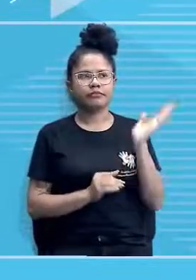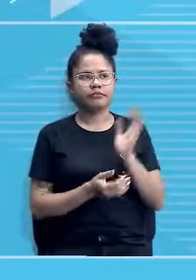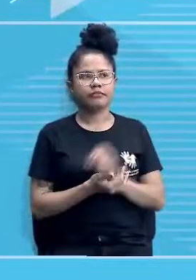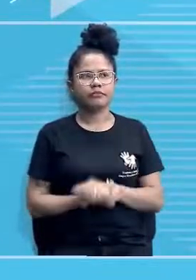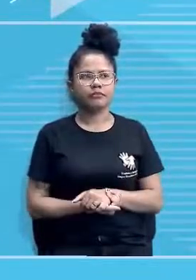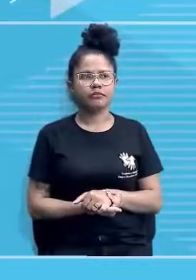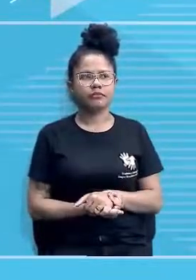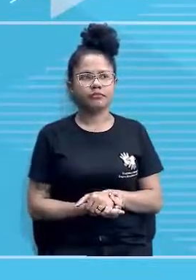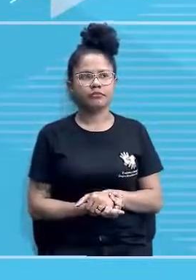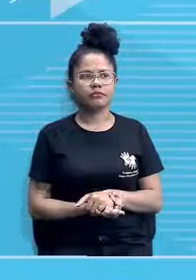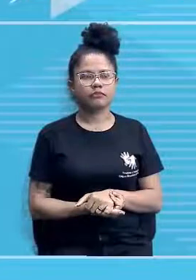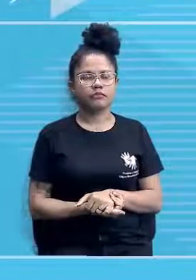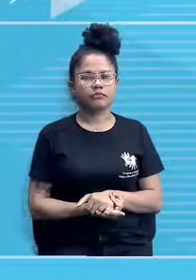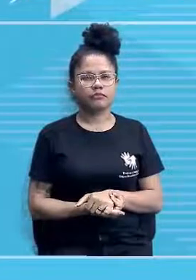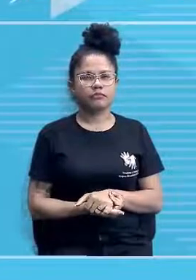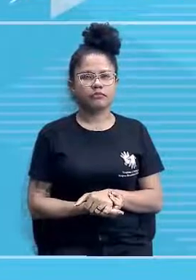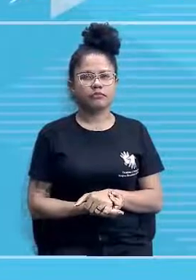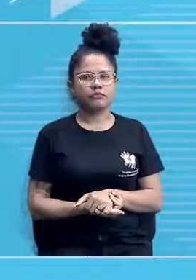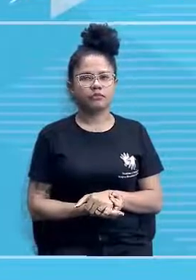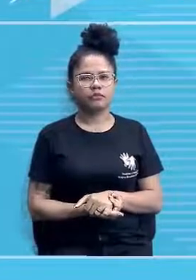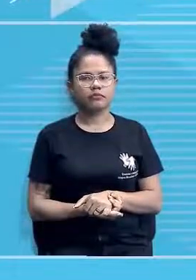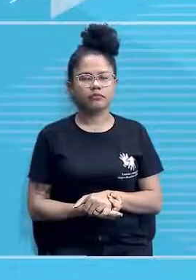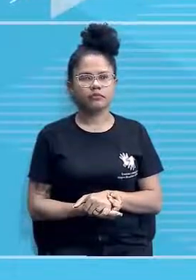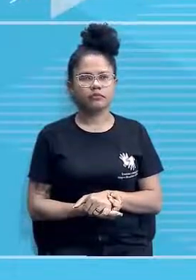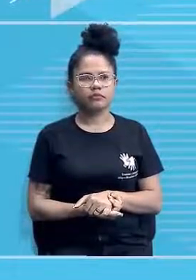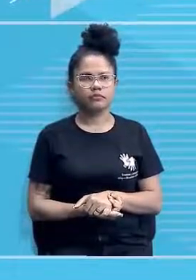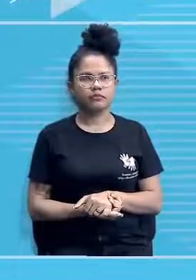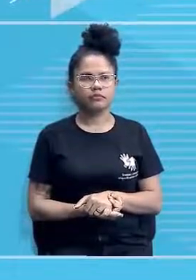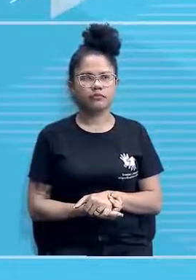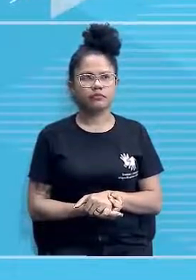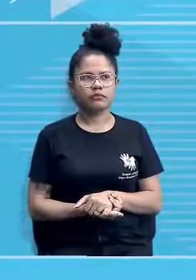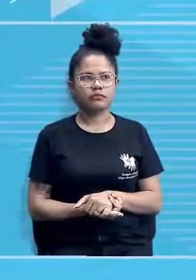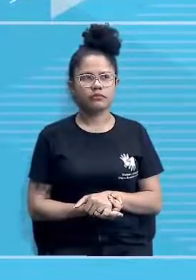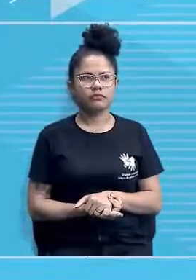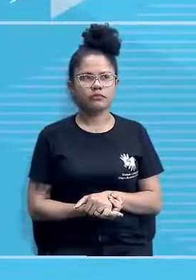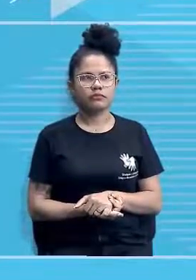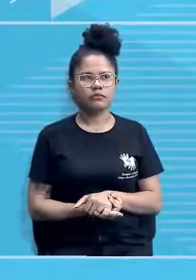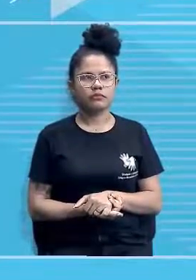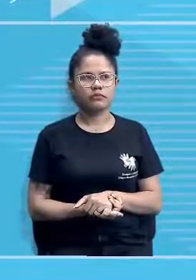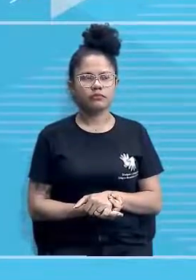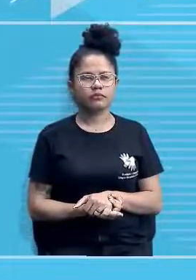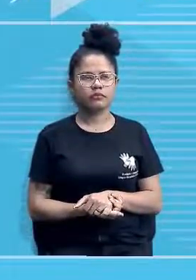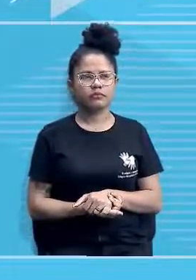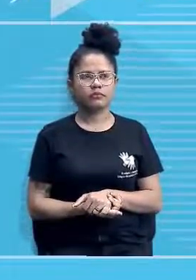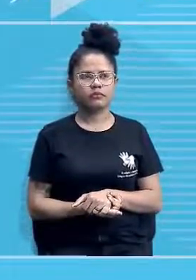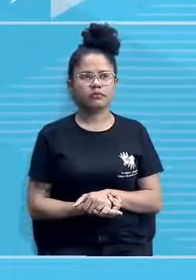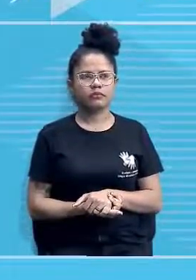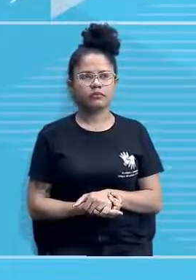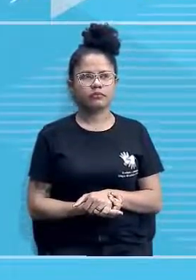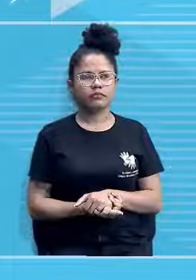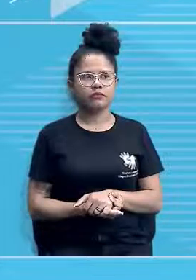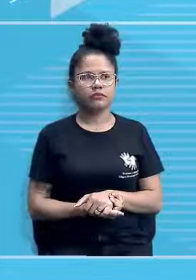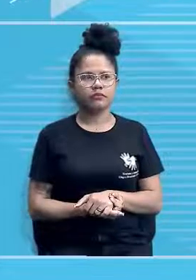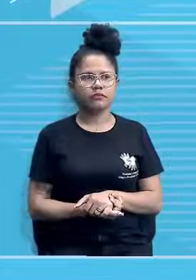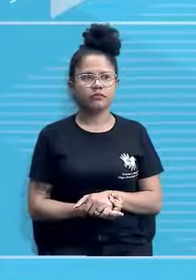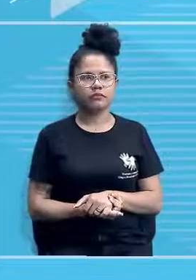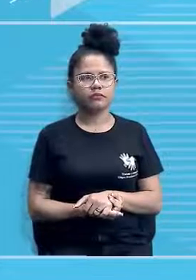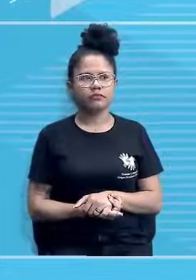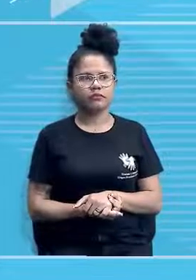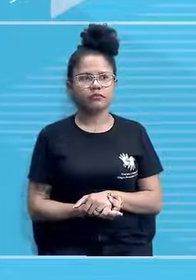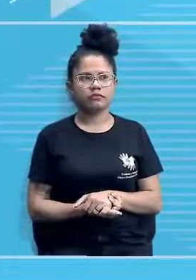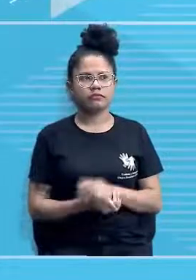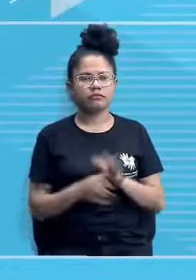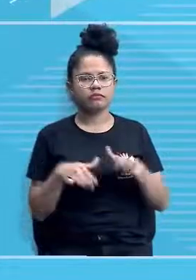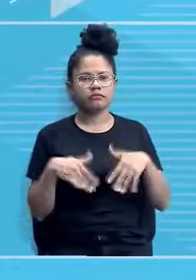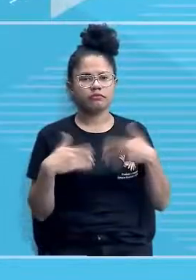indústria química tem como despejo Industrial as substâncias abaixo no mercado e vou logo colocar aqui